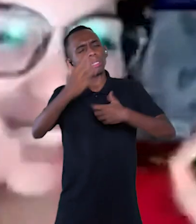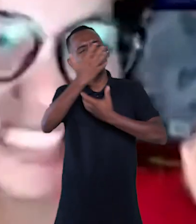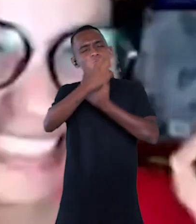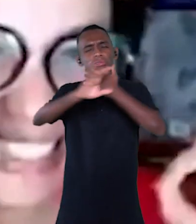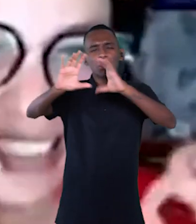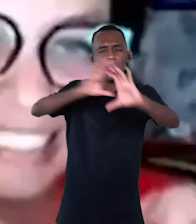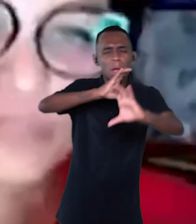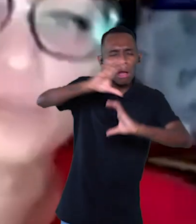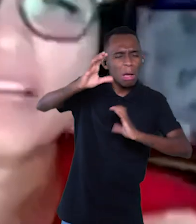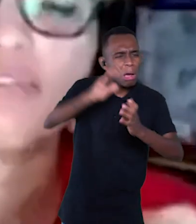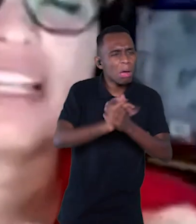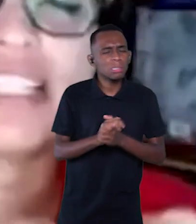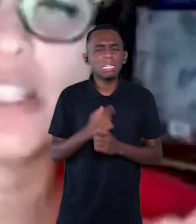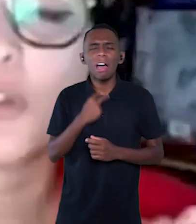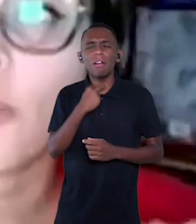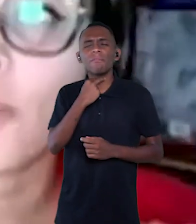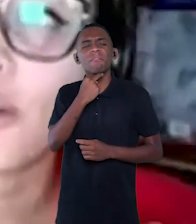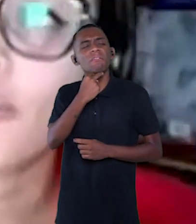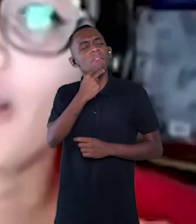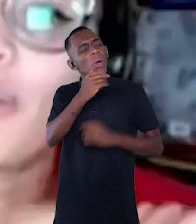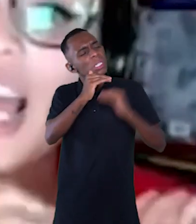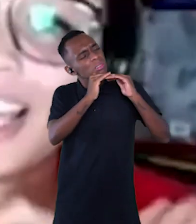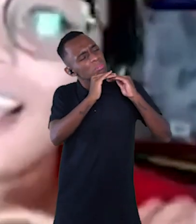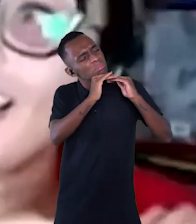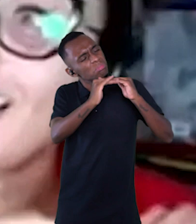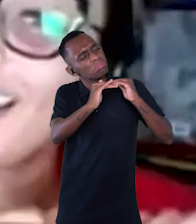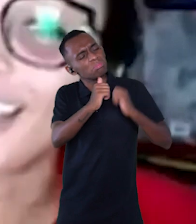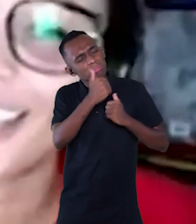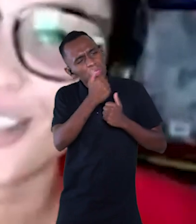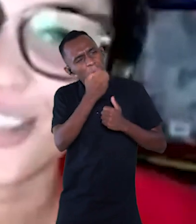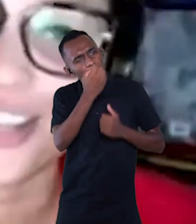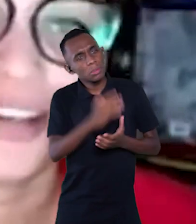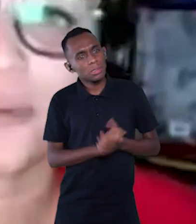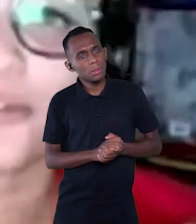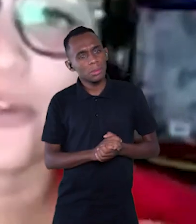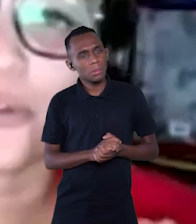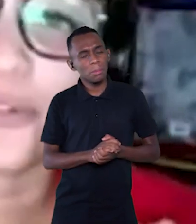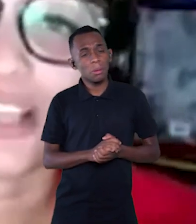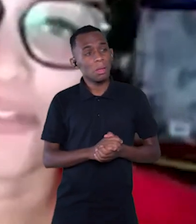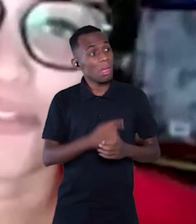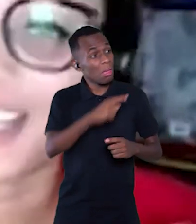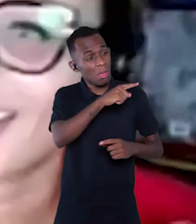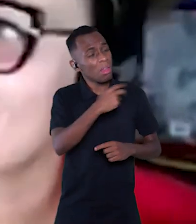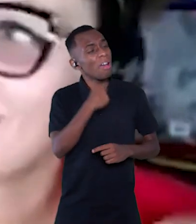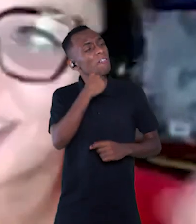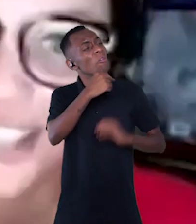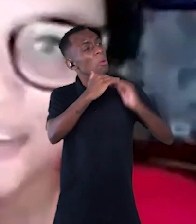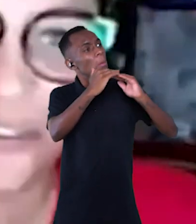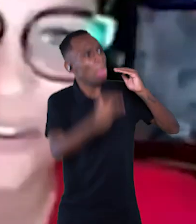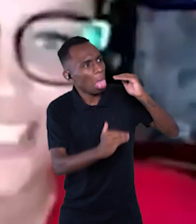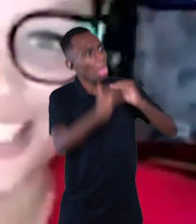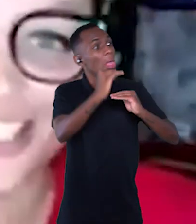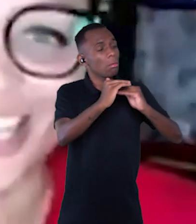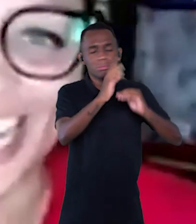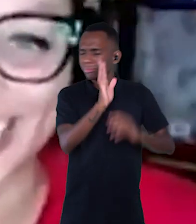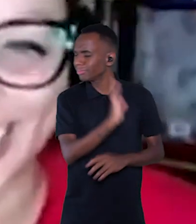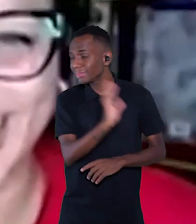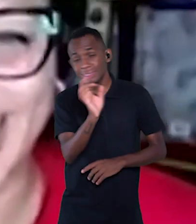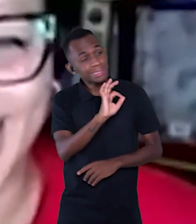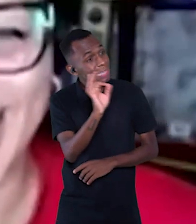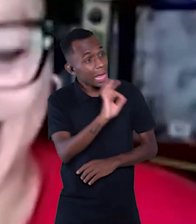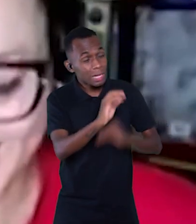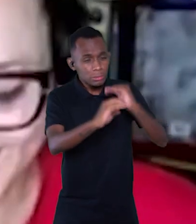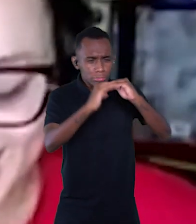a precisão da afinação, que é uma coisa que eu falo, é irritante. Pessoa que não desafina, gente, que coisa